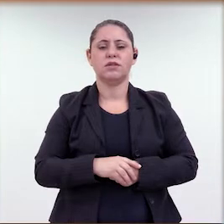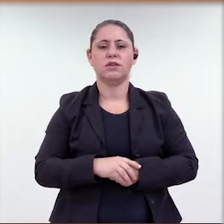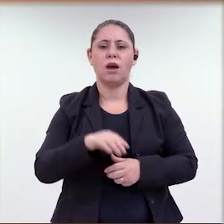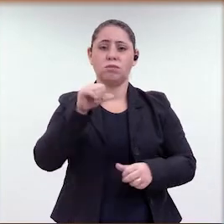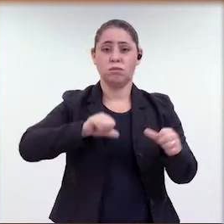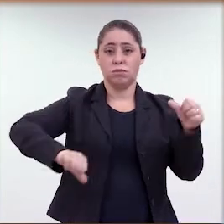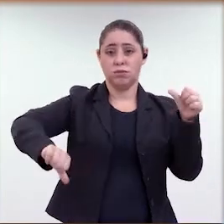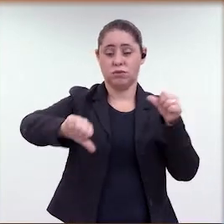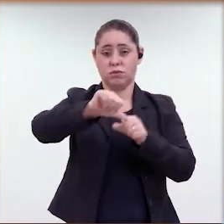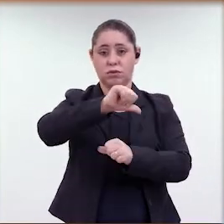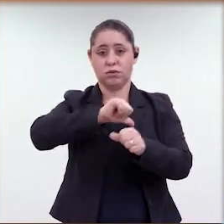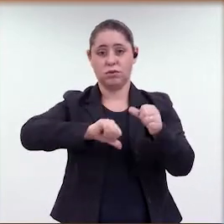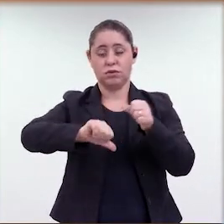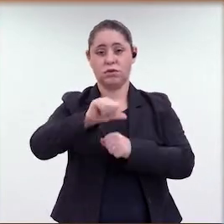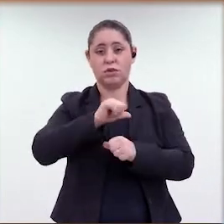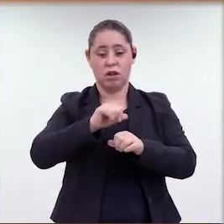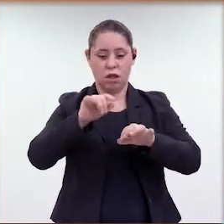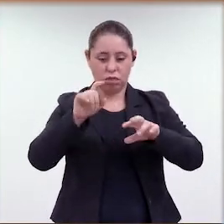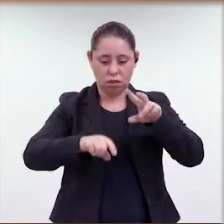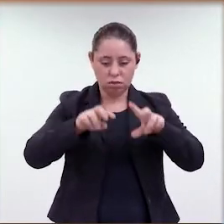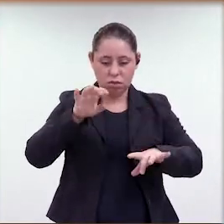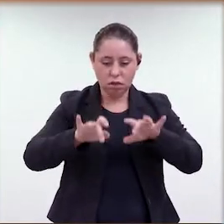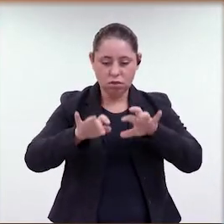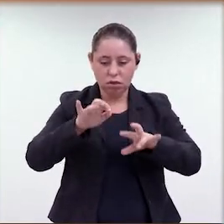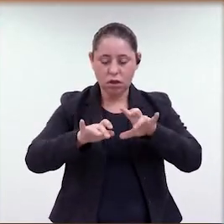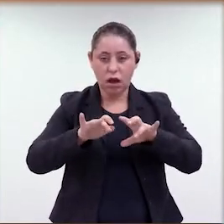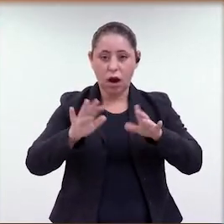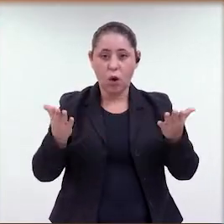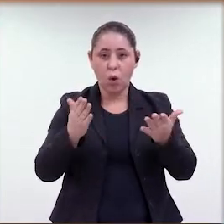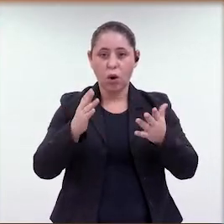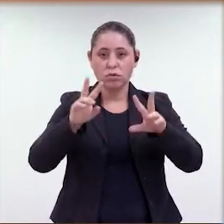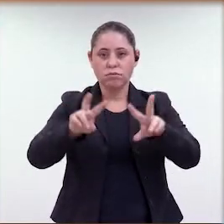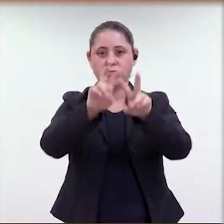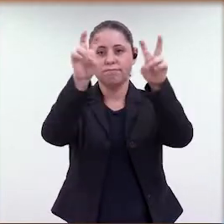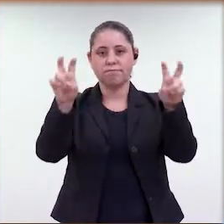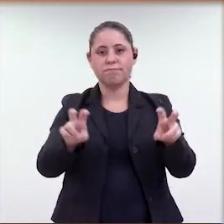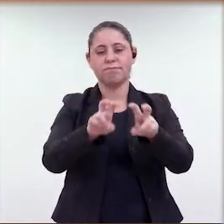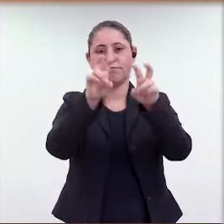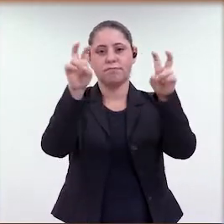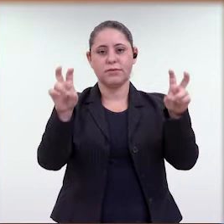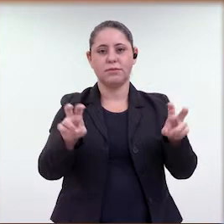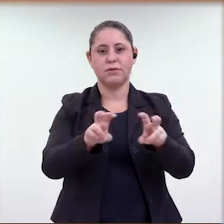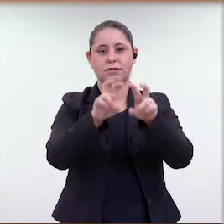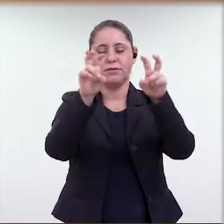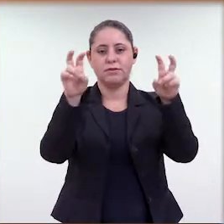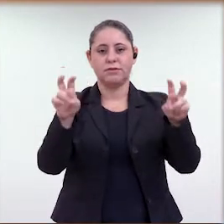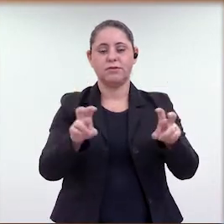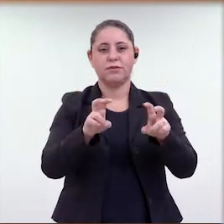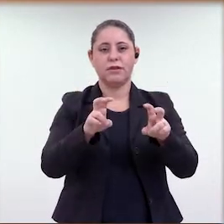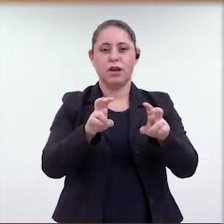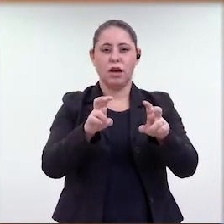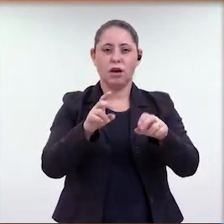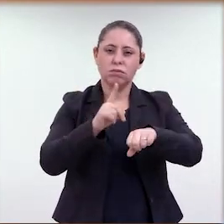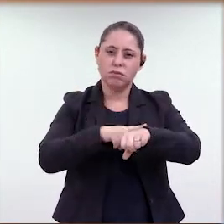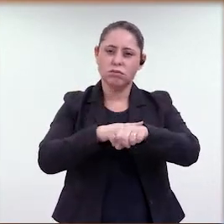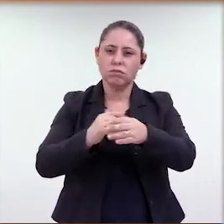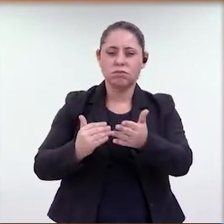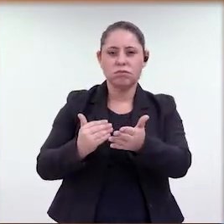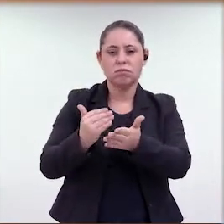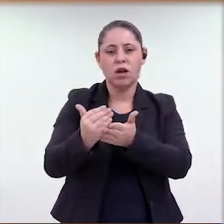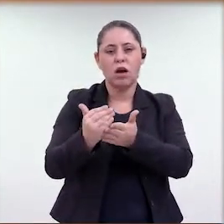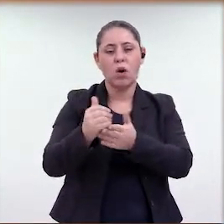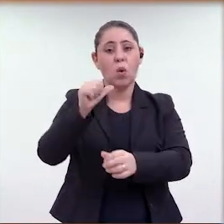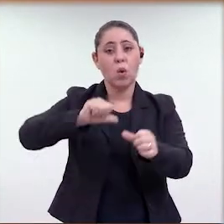mudança que eu saí da máquina de escrever e vim para o computador. Então, nesse período eu tive que, agora, só que